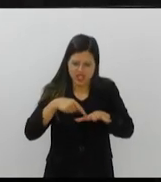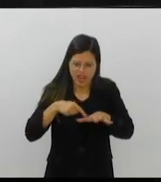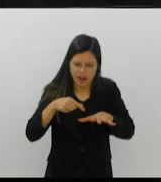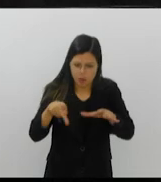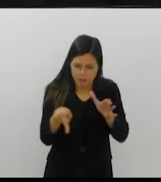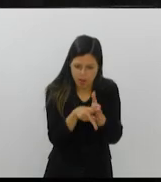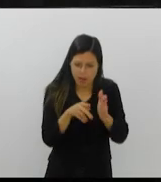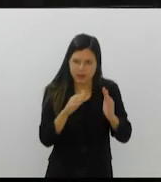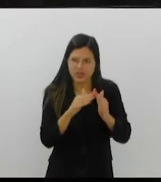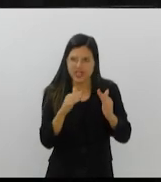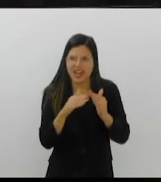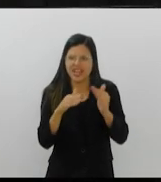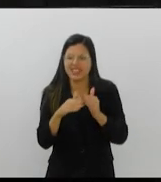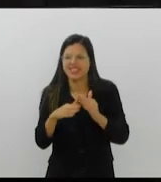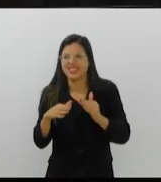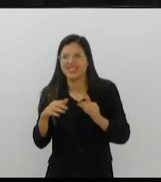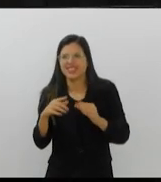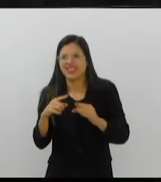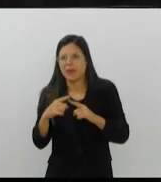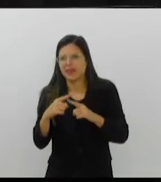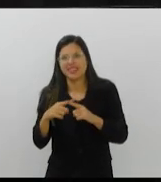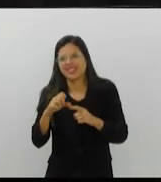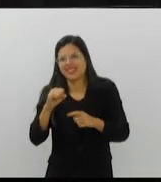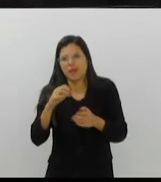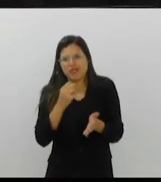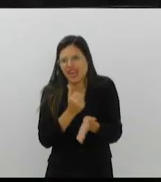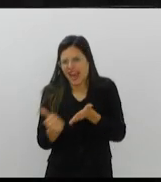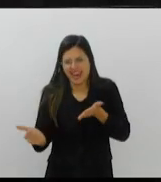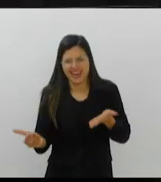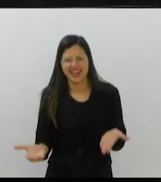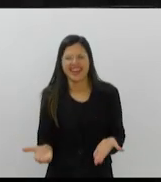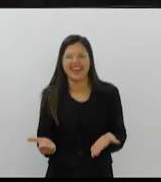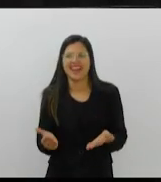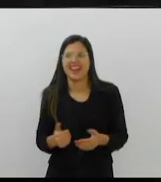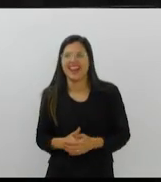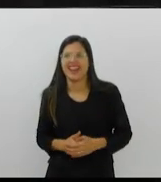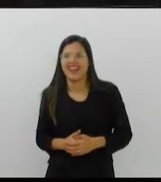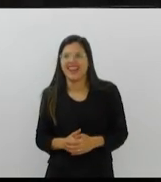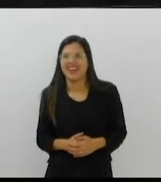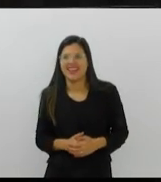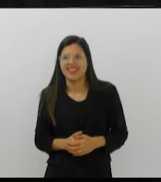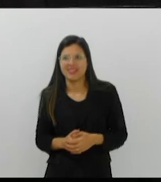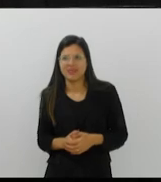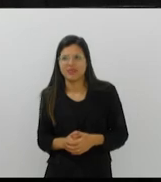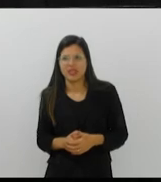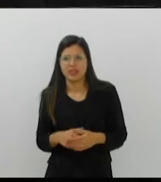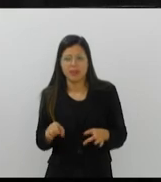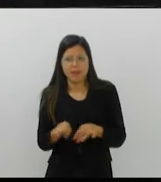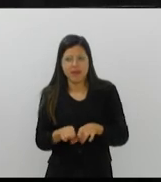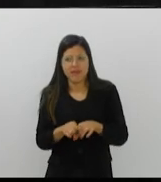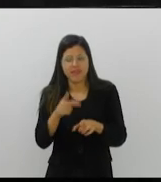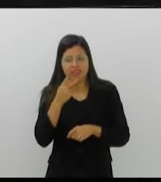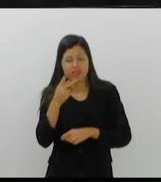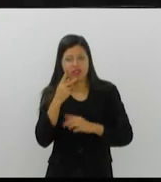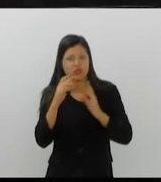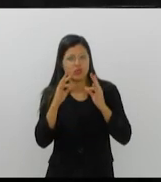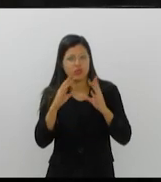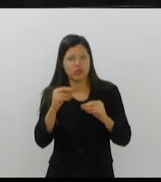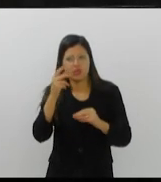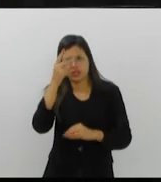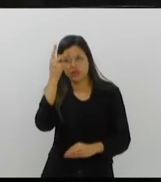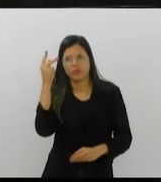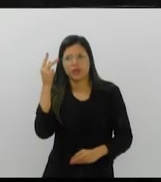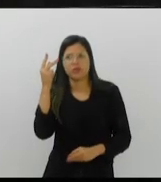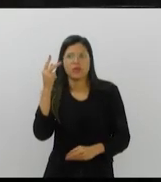aí é só Deus. Mas eu agradeço também, não posso deixar de mencionar a todas as pessoas que fazem parte da minha vida.